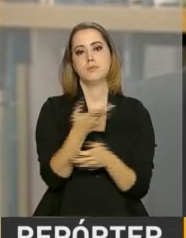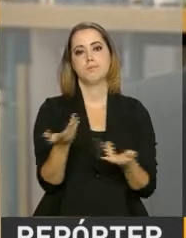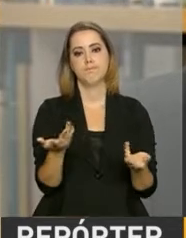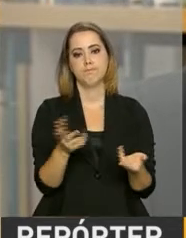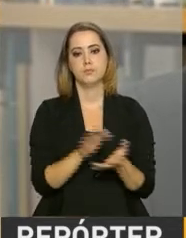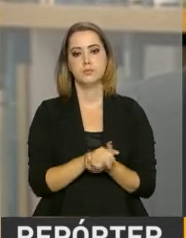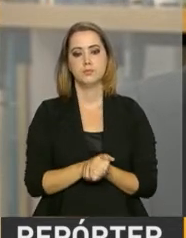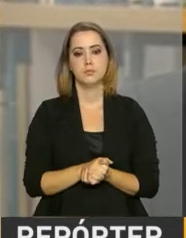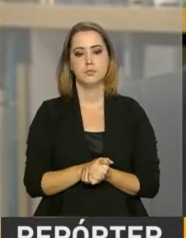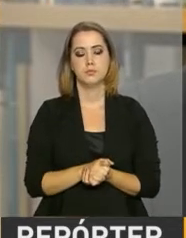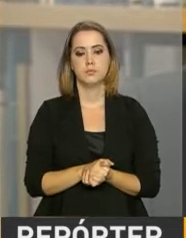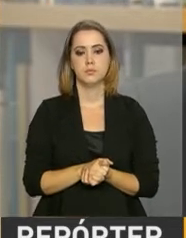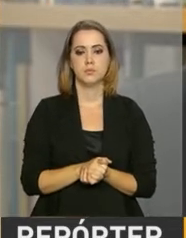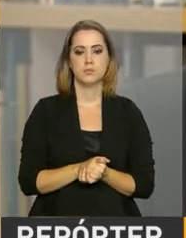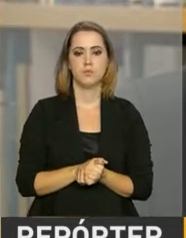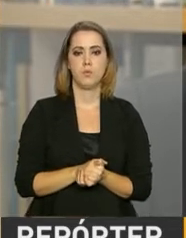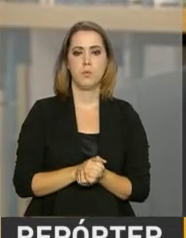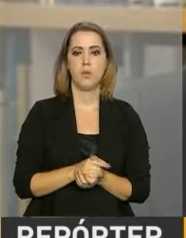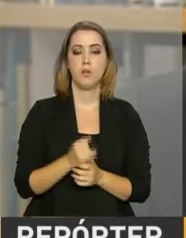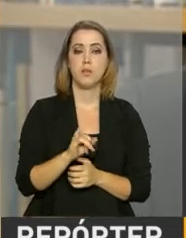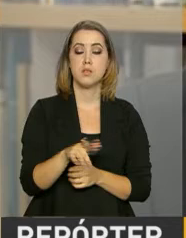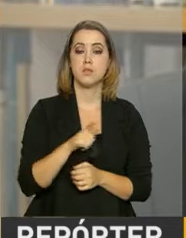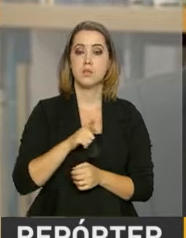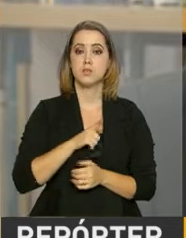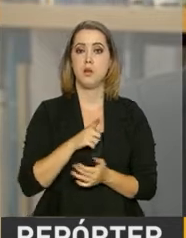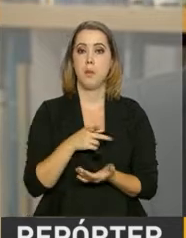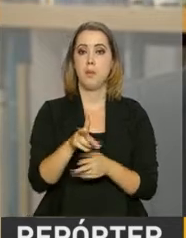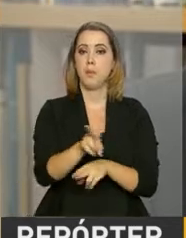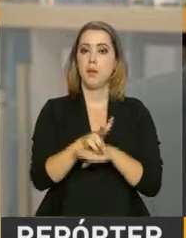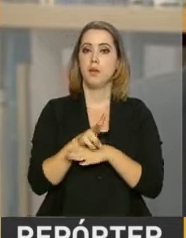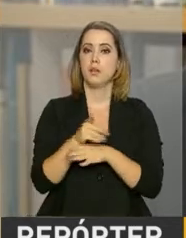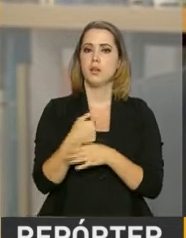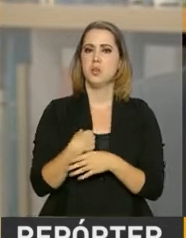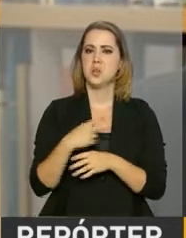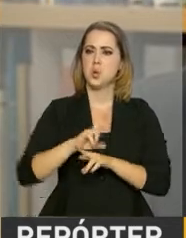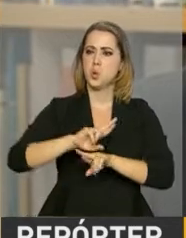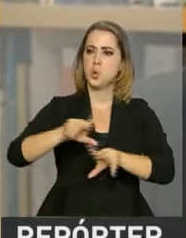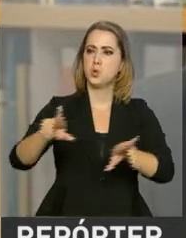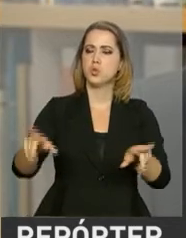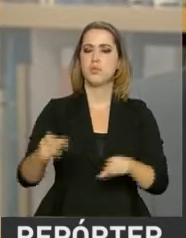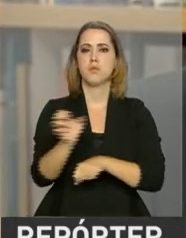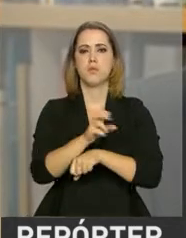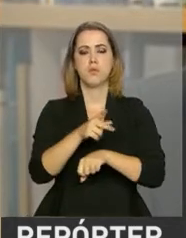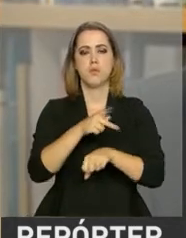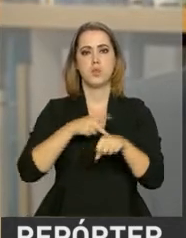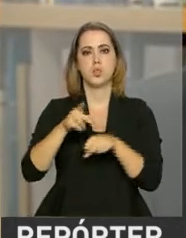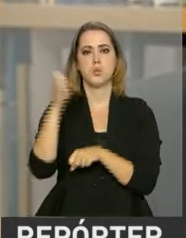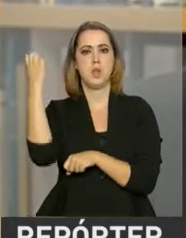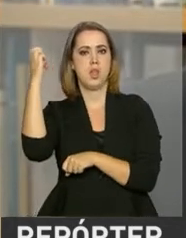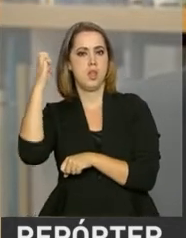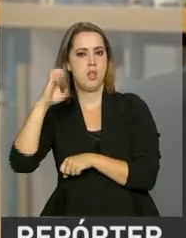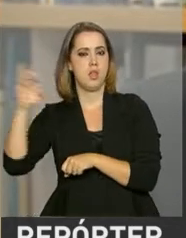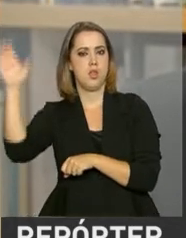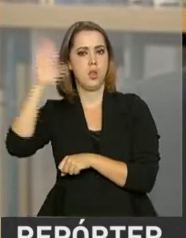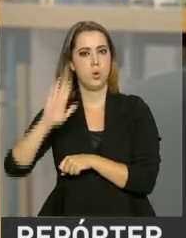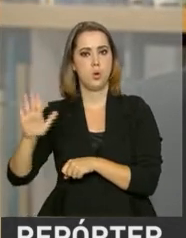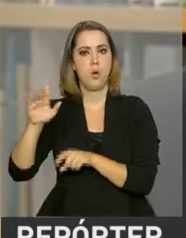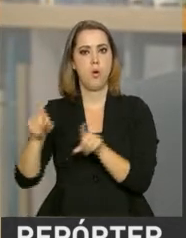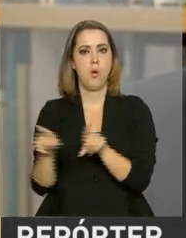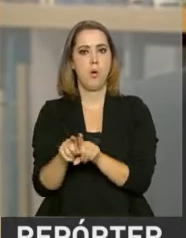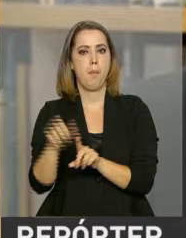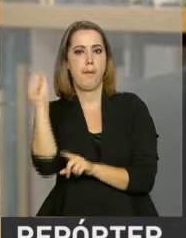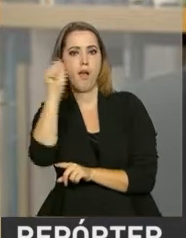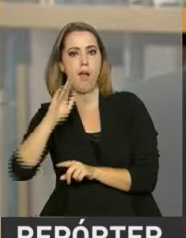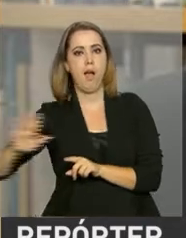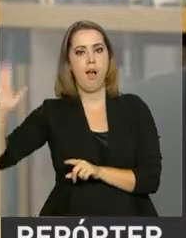financia se você toma o empréstimo será produzido na europa na ásia e nos estados unidos e toma empréstimos